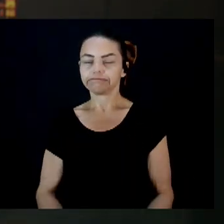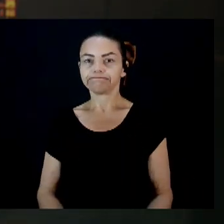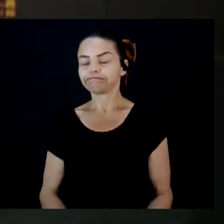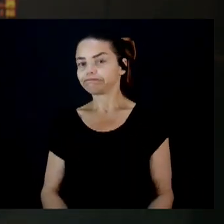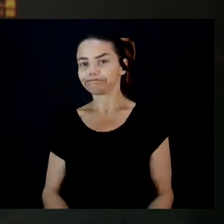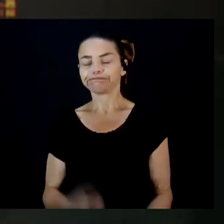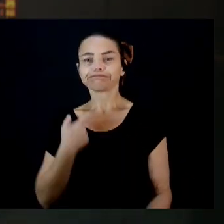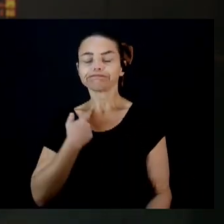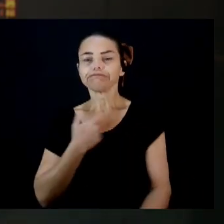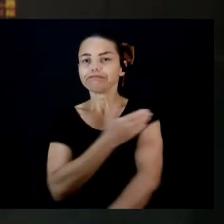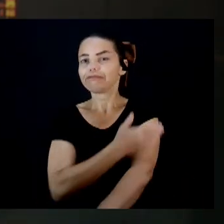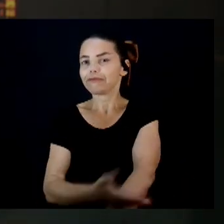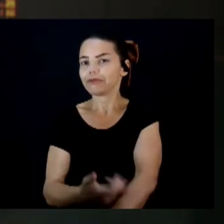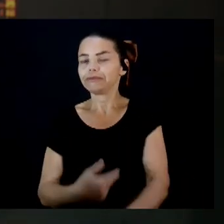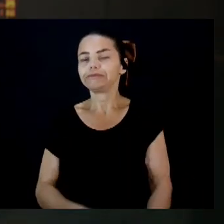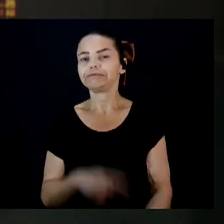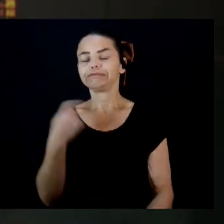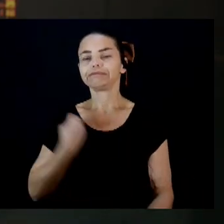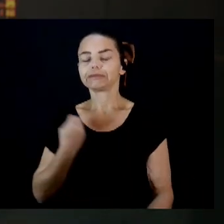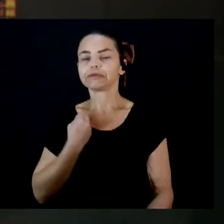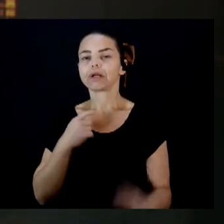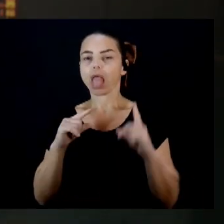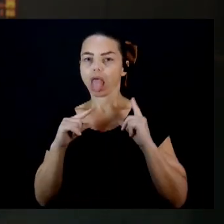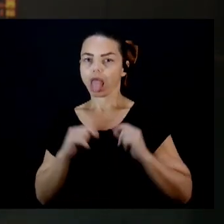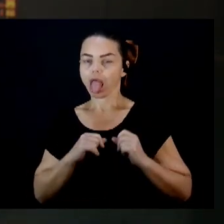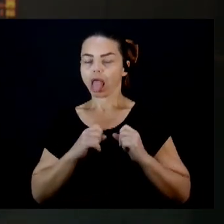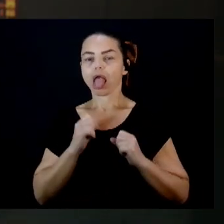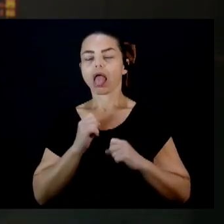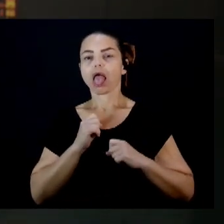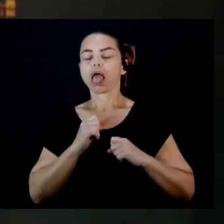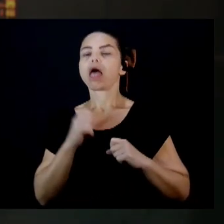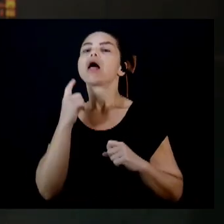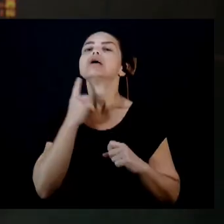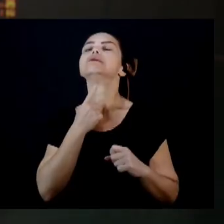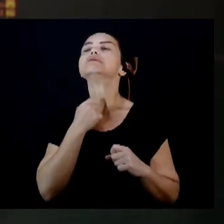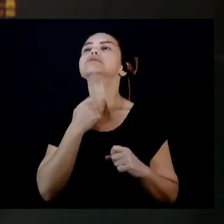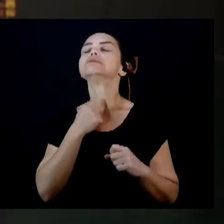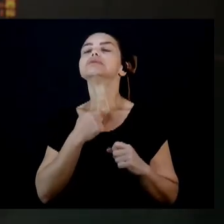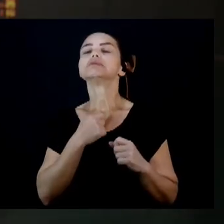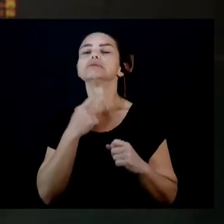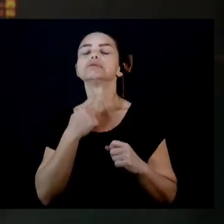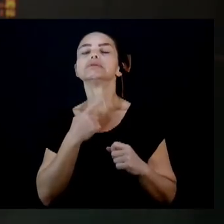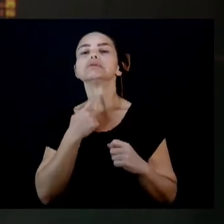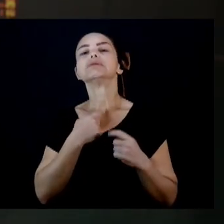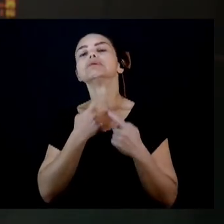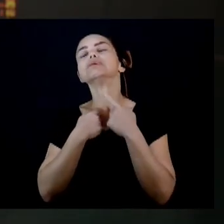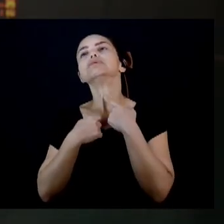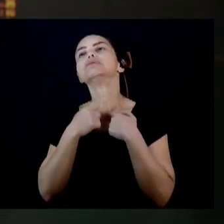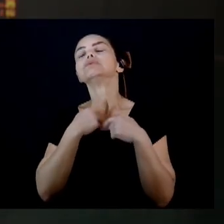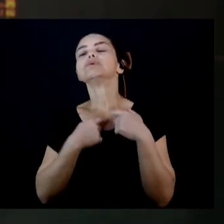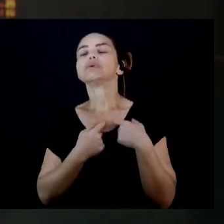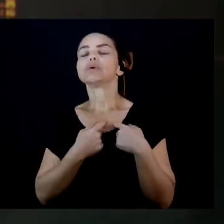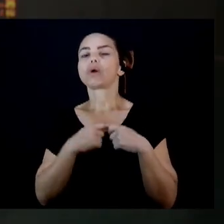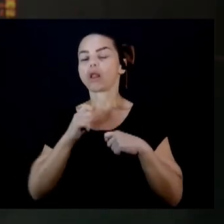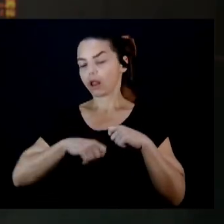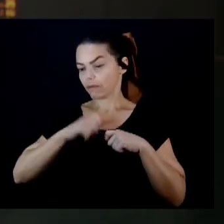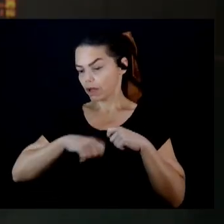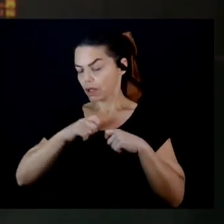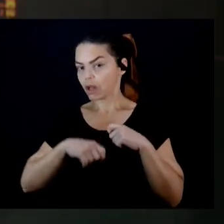podem reduzir o desejo sexual mesmo entre pessoas saudáveis. Nós já estamos aqui com as